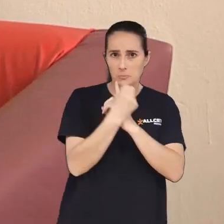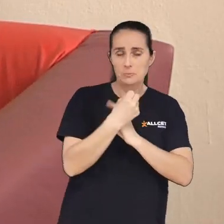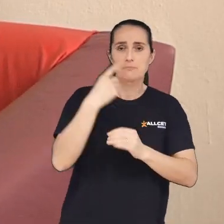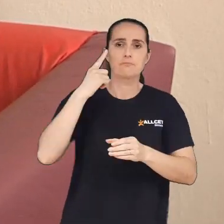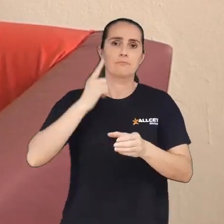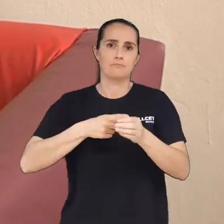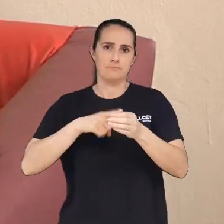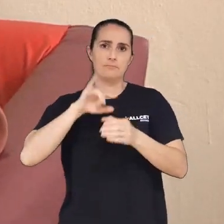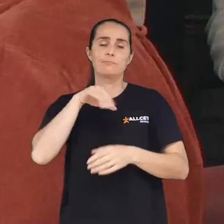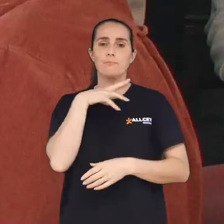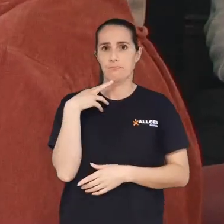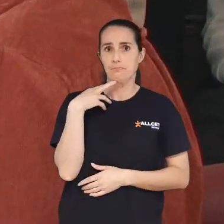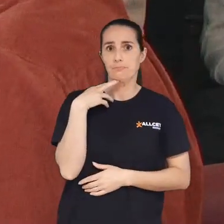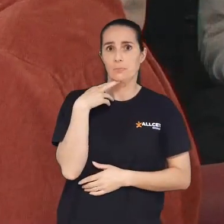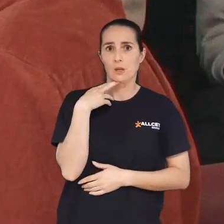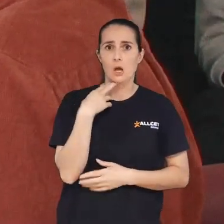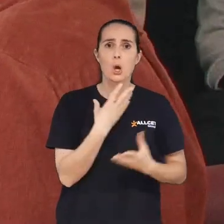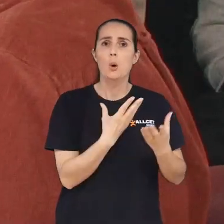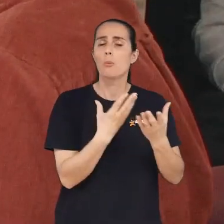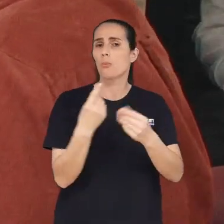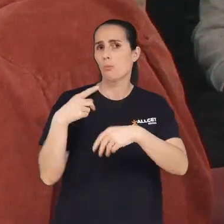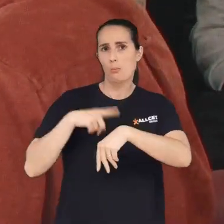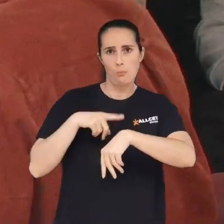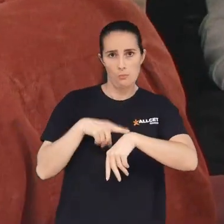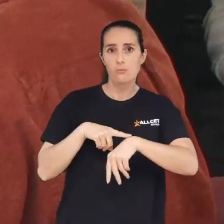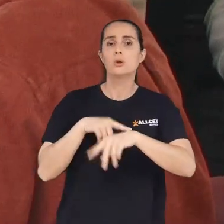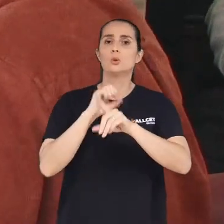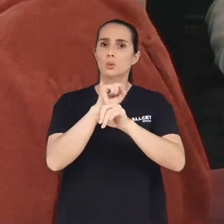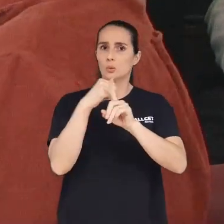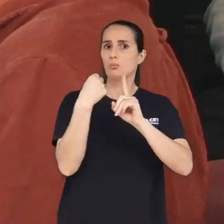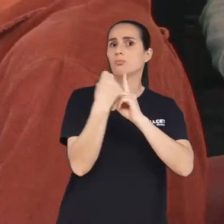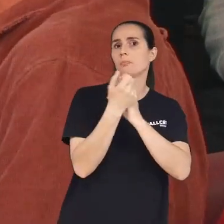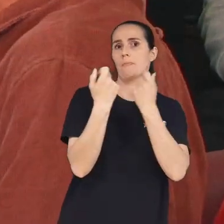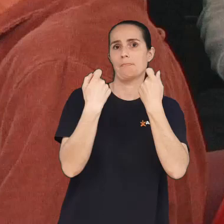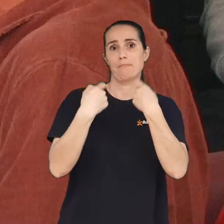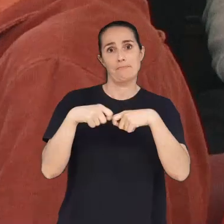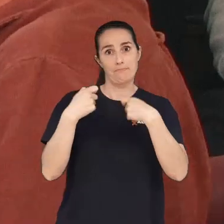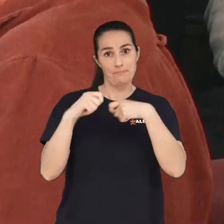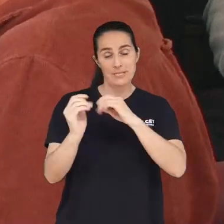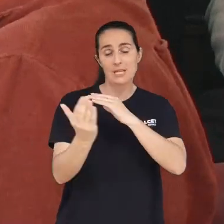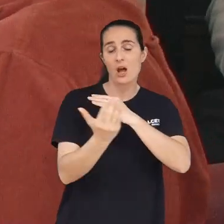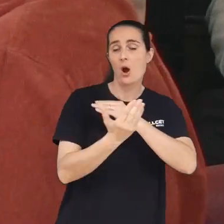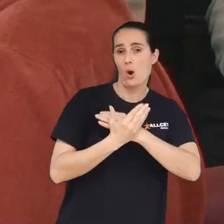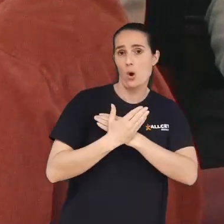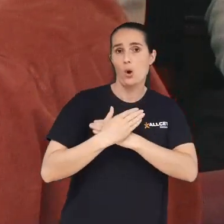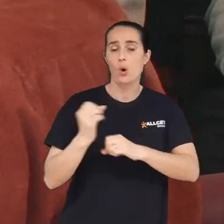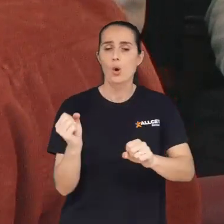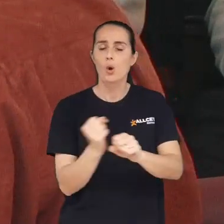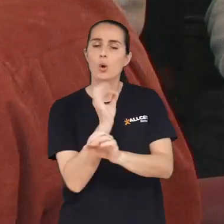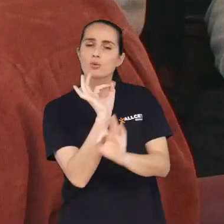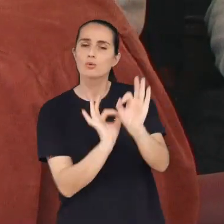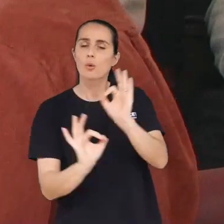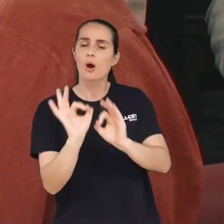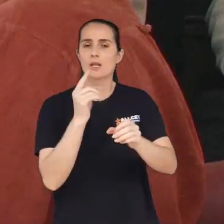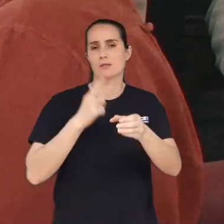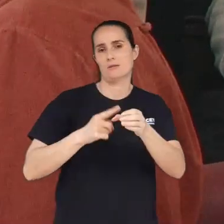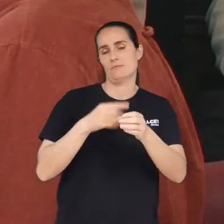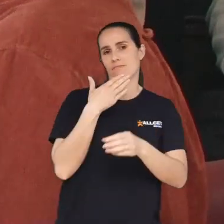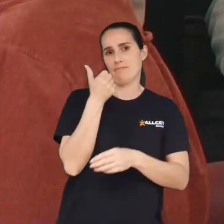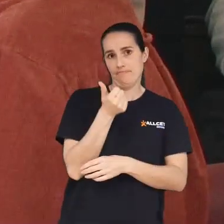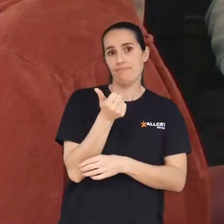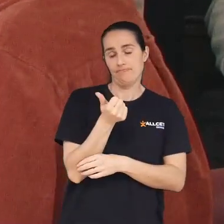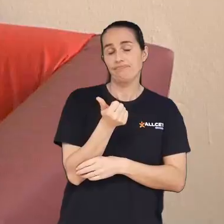nossa cidade. Então, em muitos momentos, a sociedade precisa contribuir para a construção da nossa cidade. No